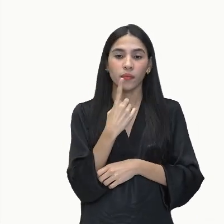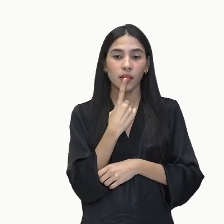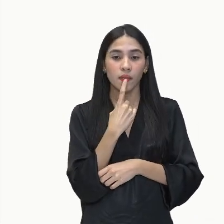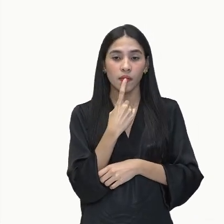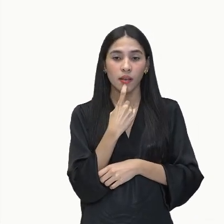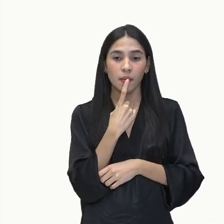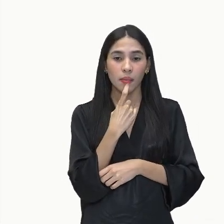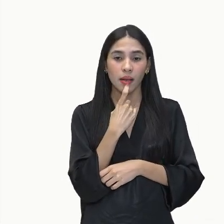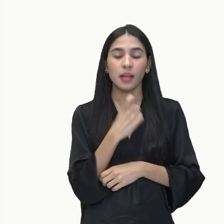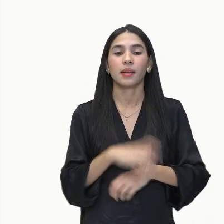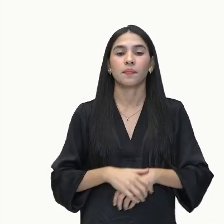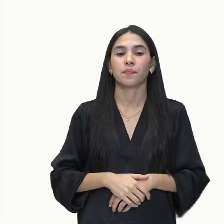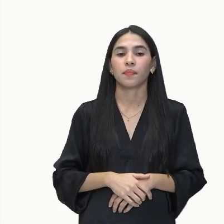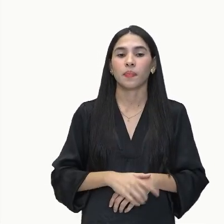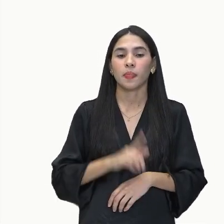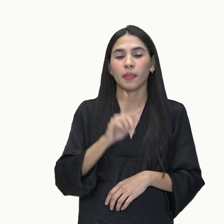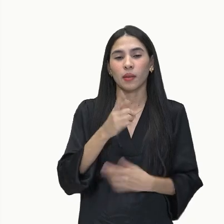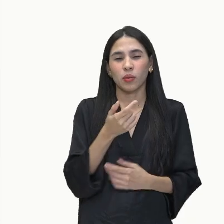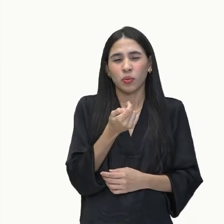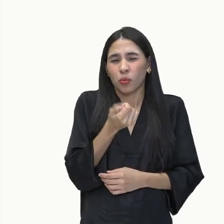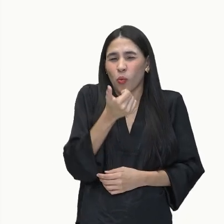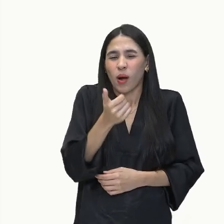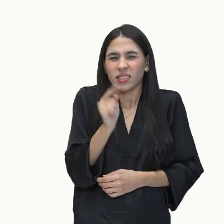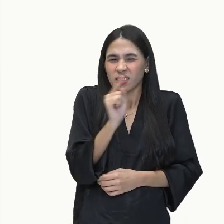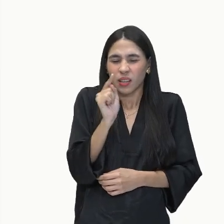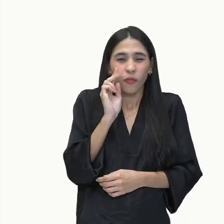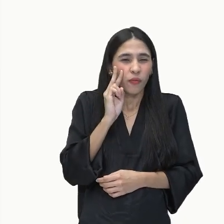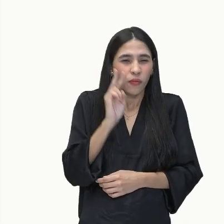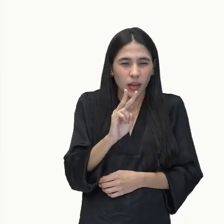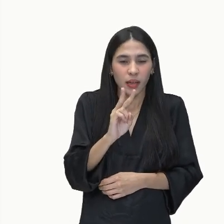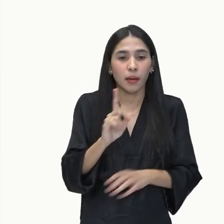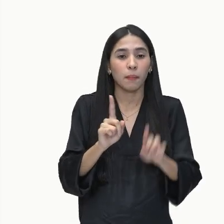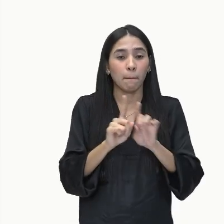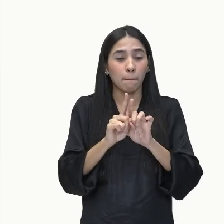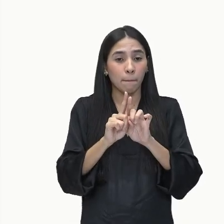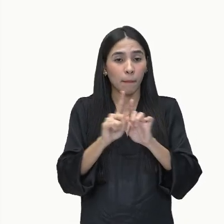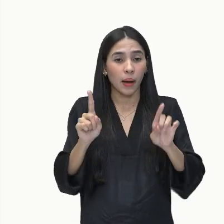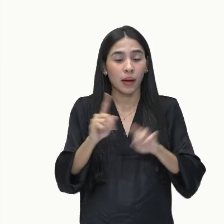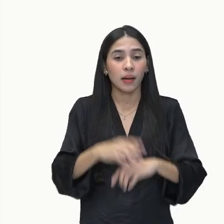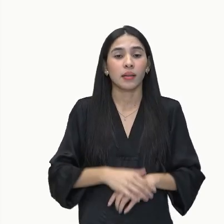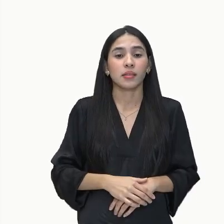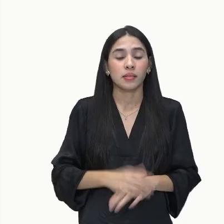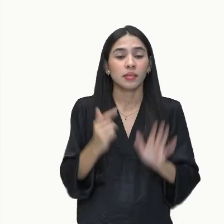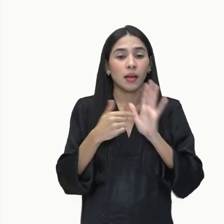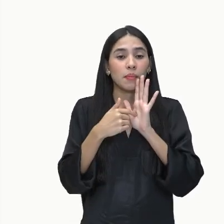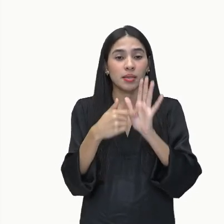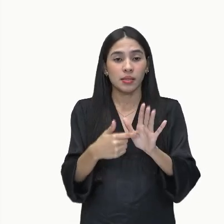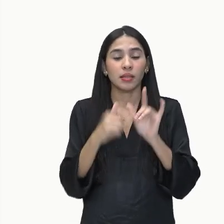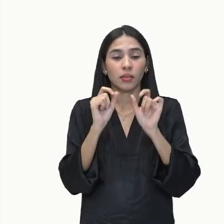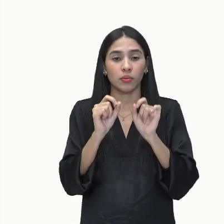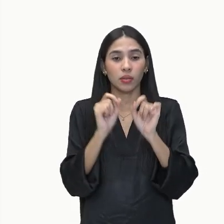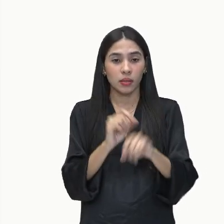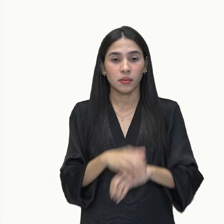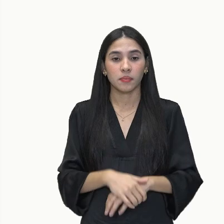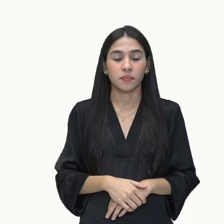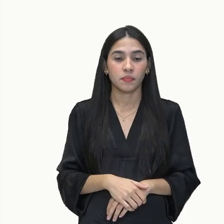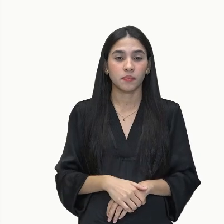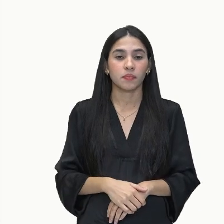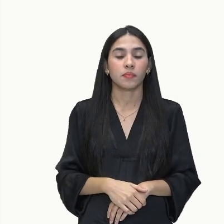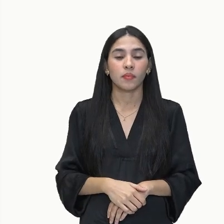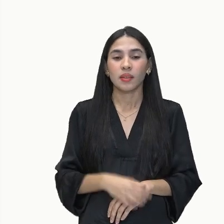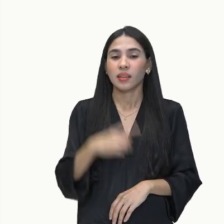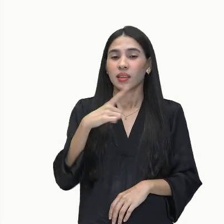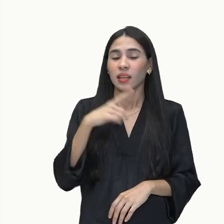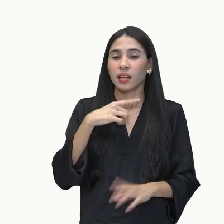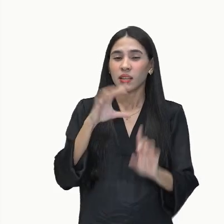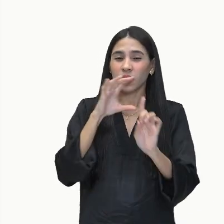eles quase não aparecem, né? Porque eles demonstram aí, né, que há um predomínio